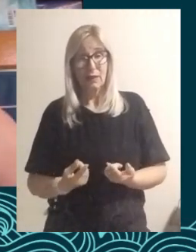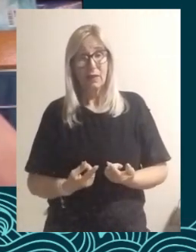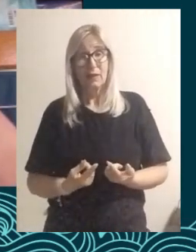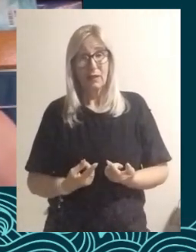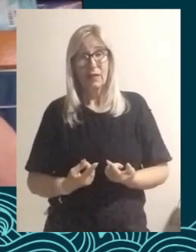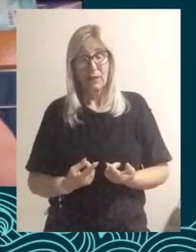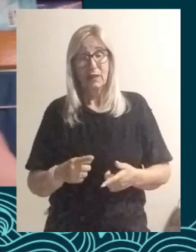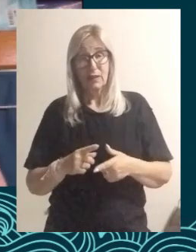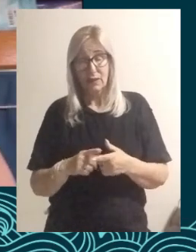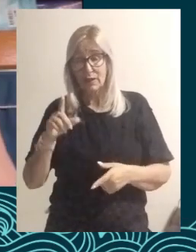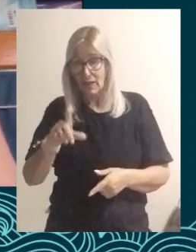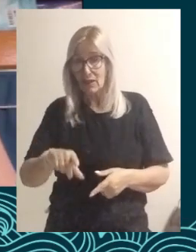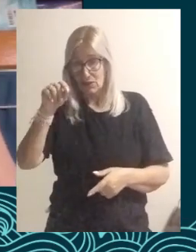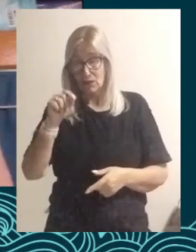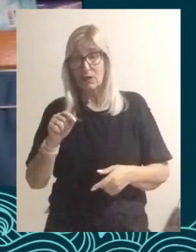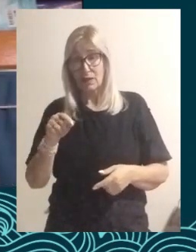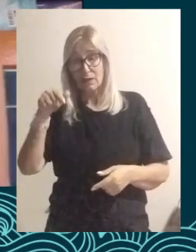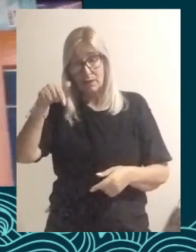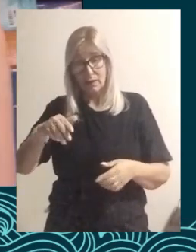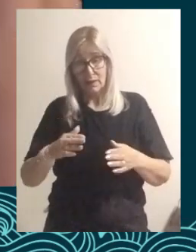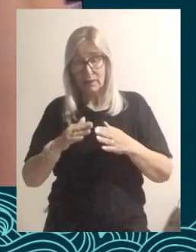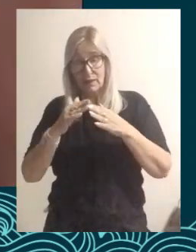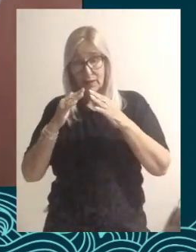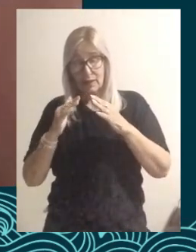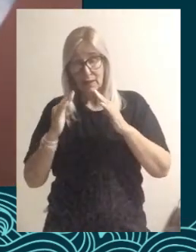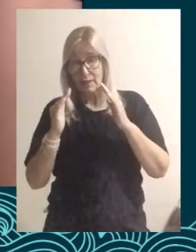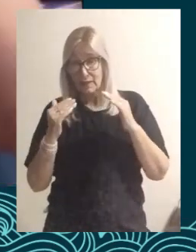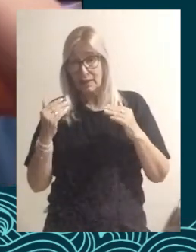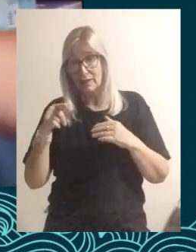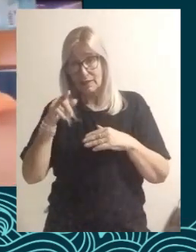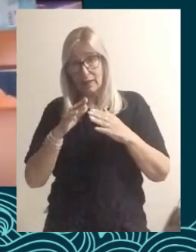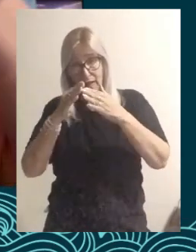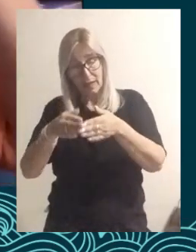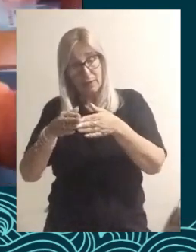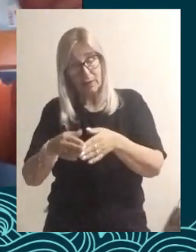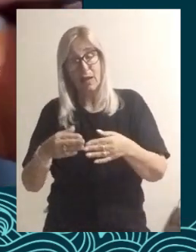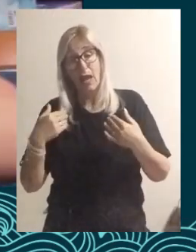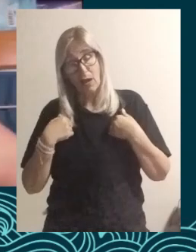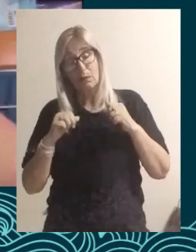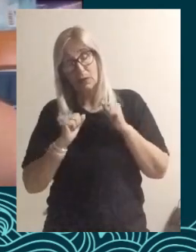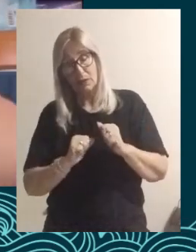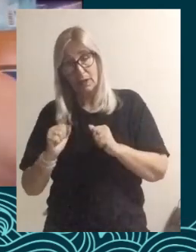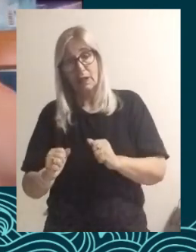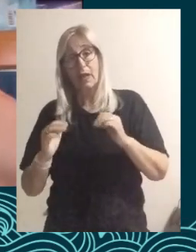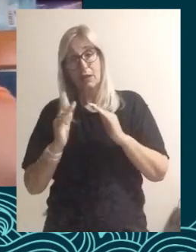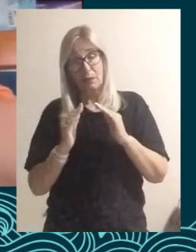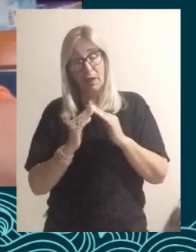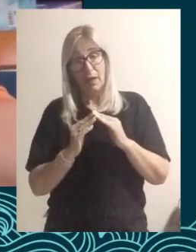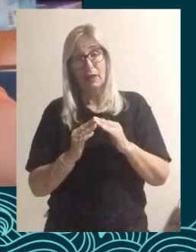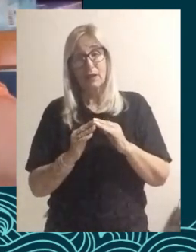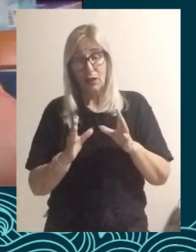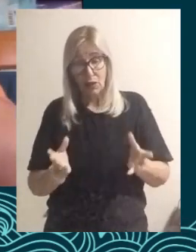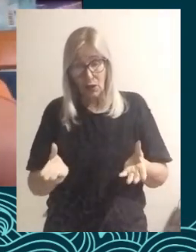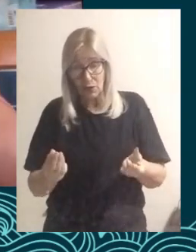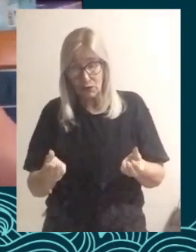não era tudo culpa minha, mas pelo menos era culpa minha ter escolhido estar lá, porque eu podia estar numa casa, no sofá da minha